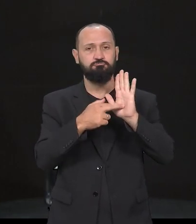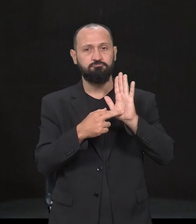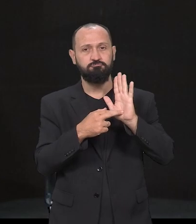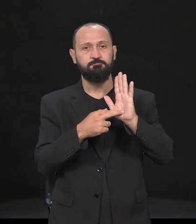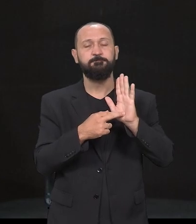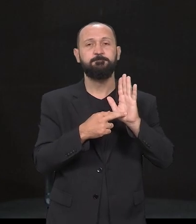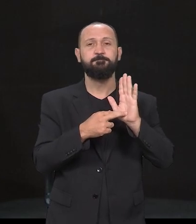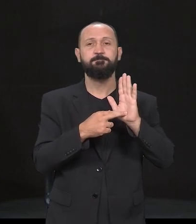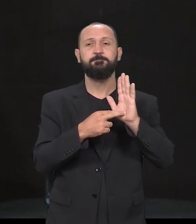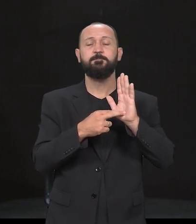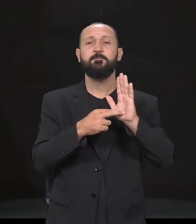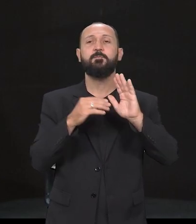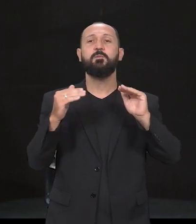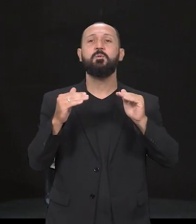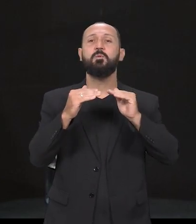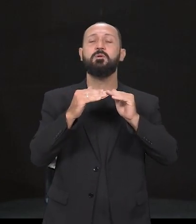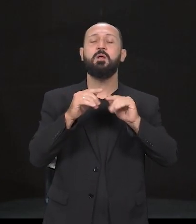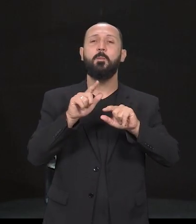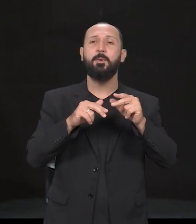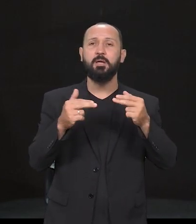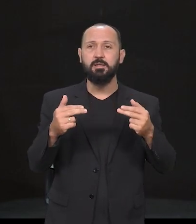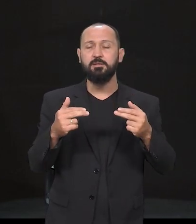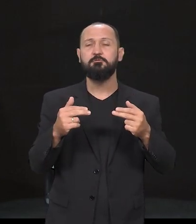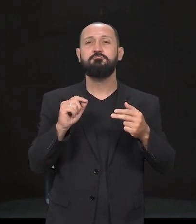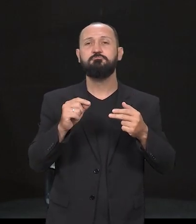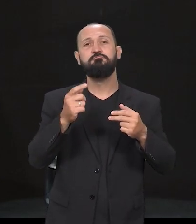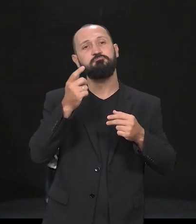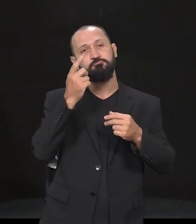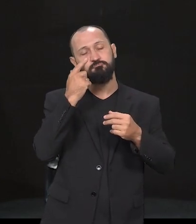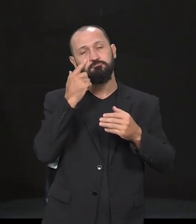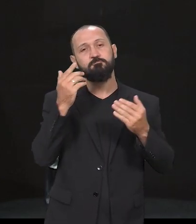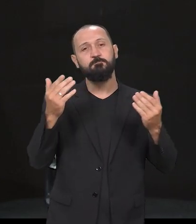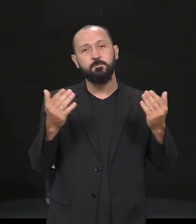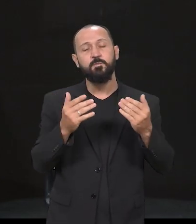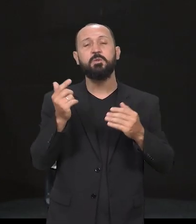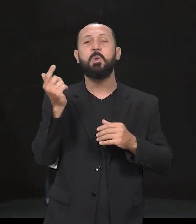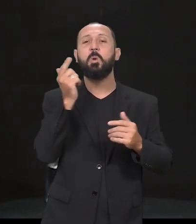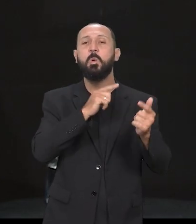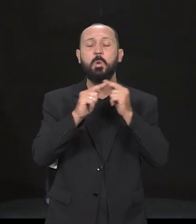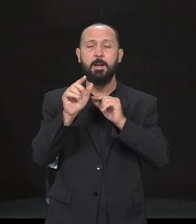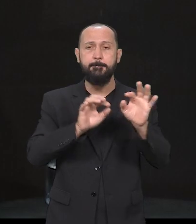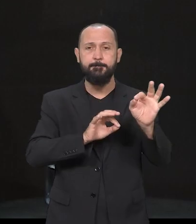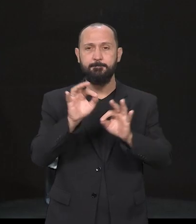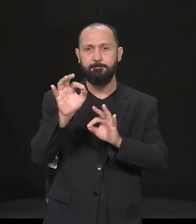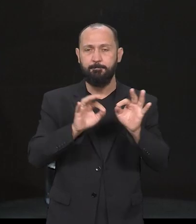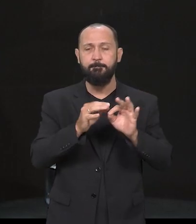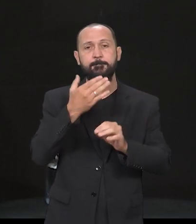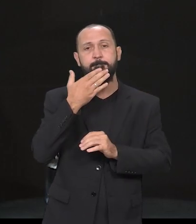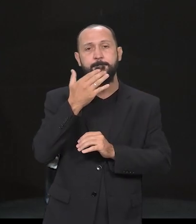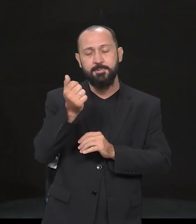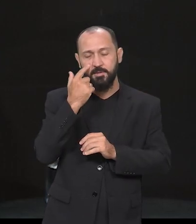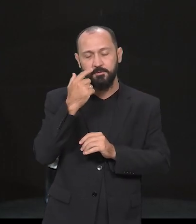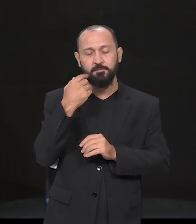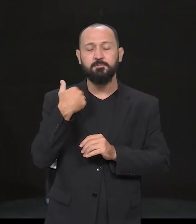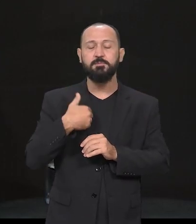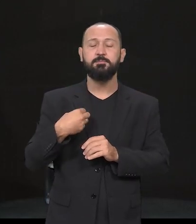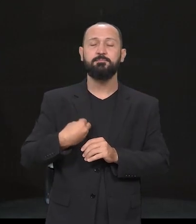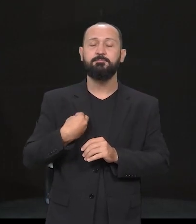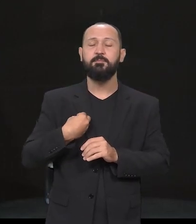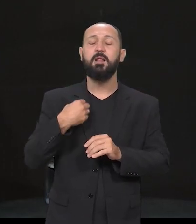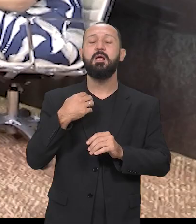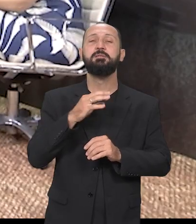né? E em relação a equipamentos, eu vejo que agora a gente está conseguindo se organizar para melhorar essa parte